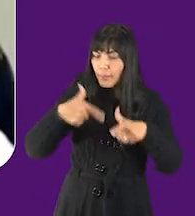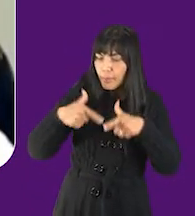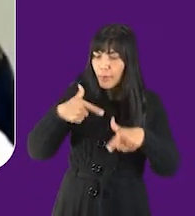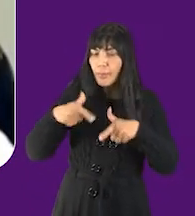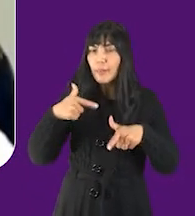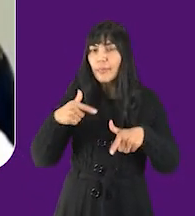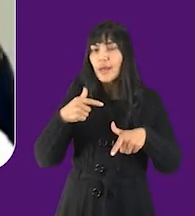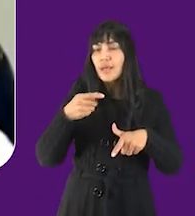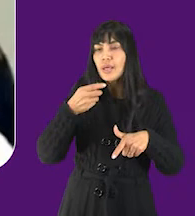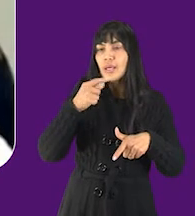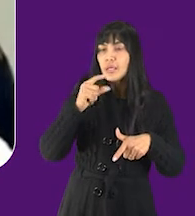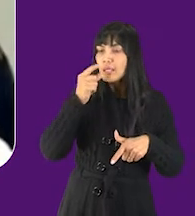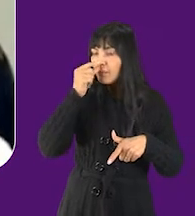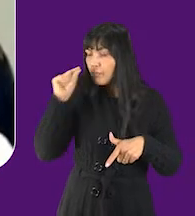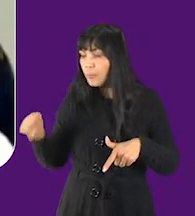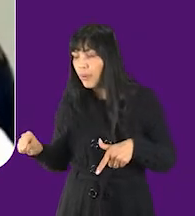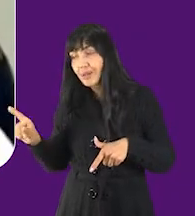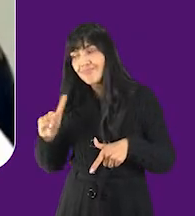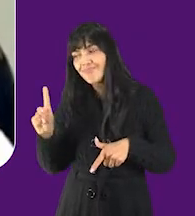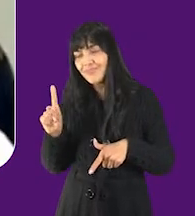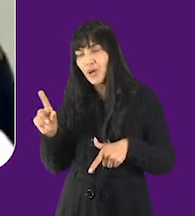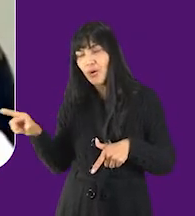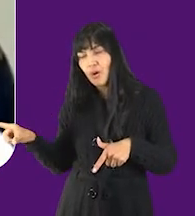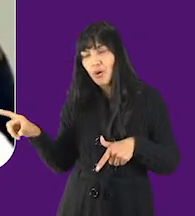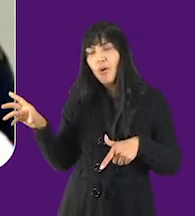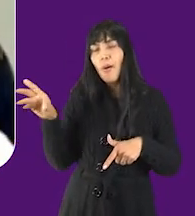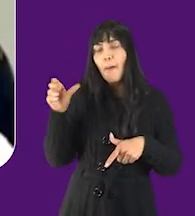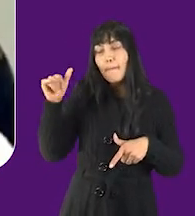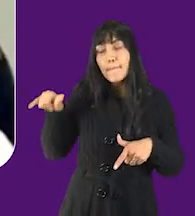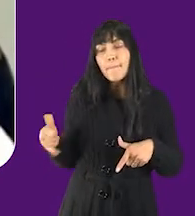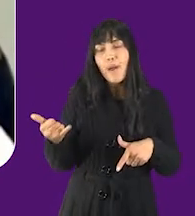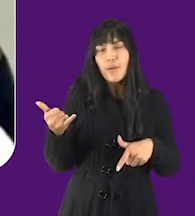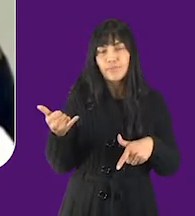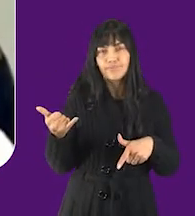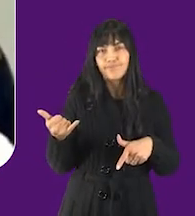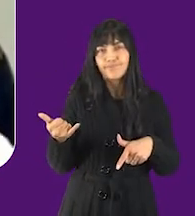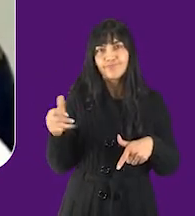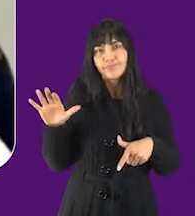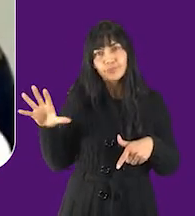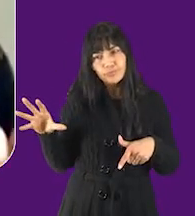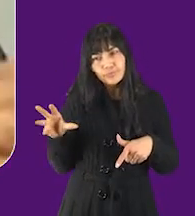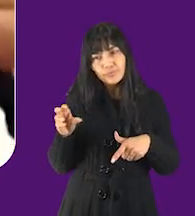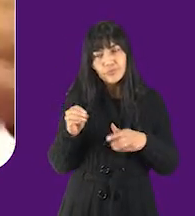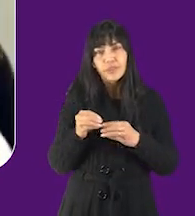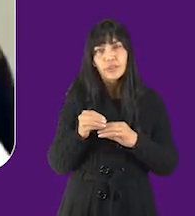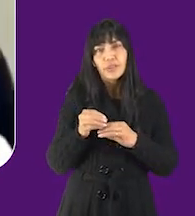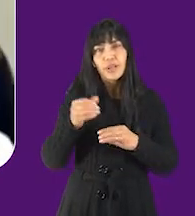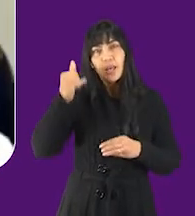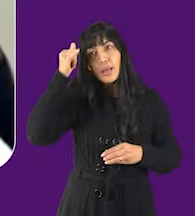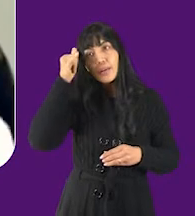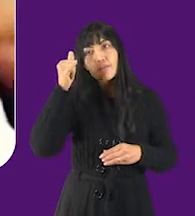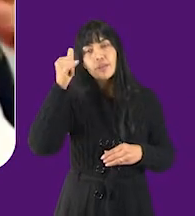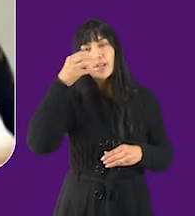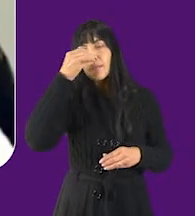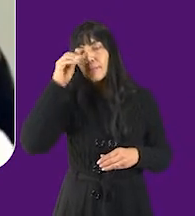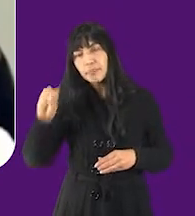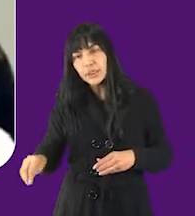materiais não desperdiçados, né? E com isso, a gente, como eu falei antes, traz as fábricas para um